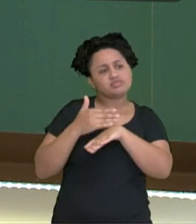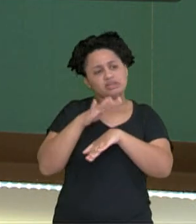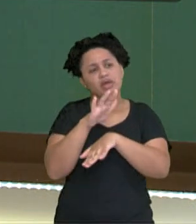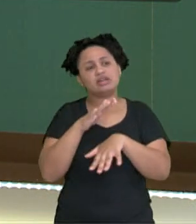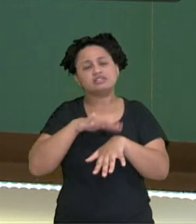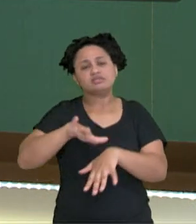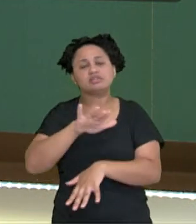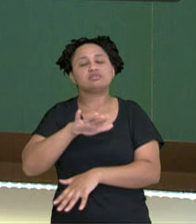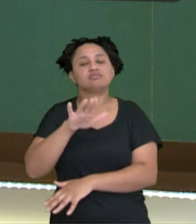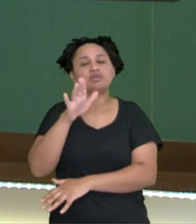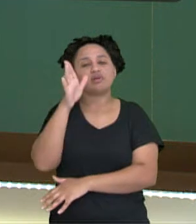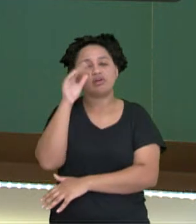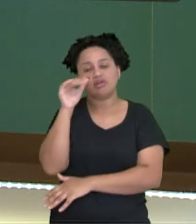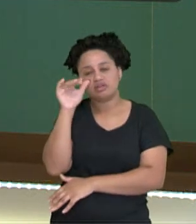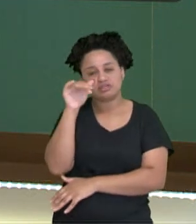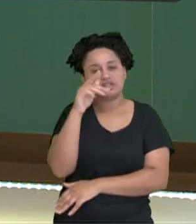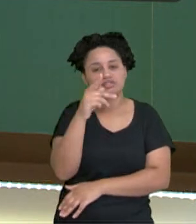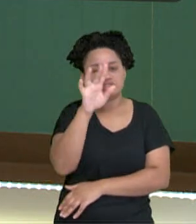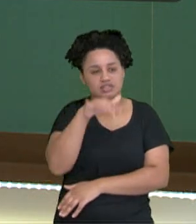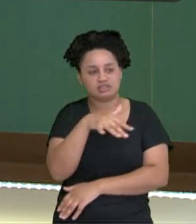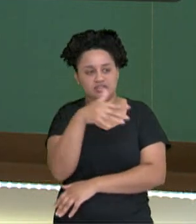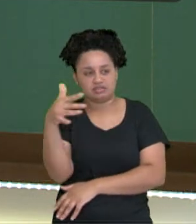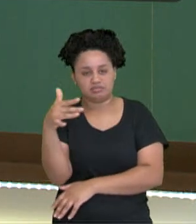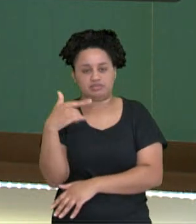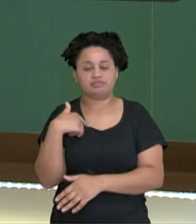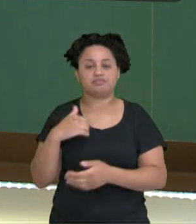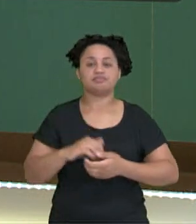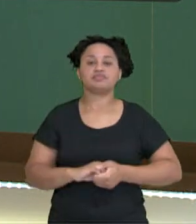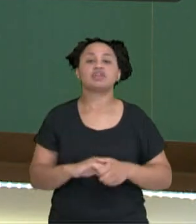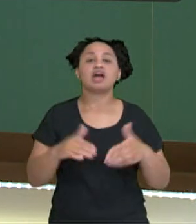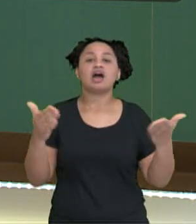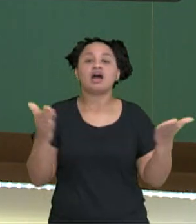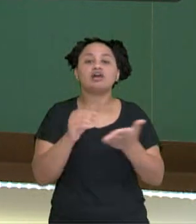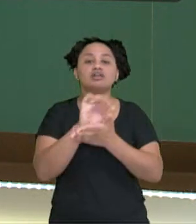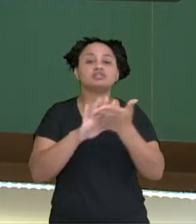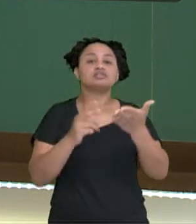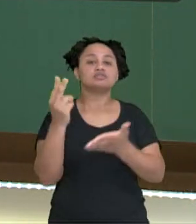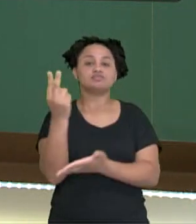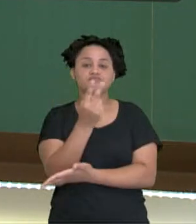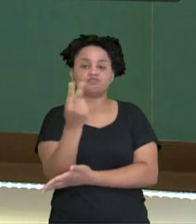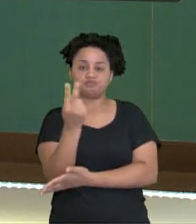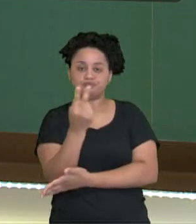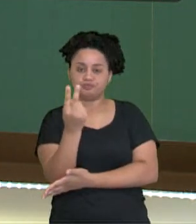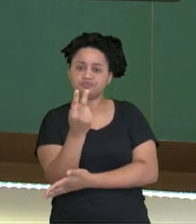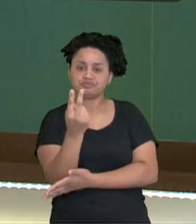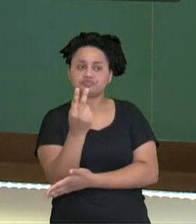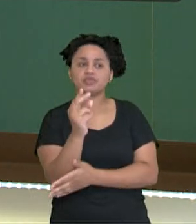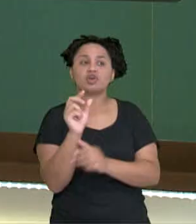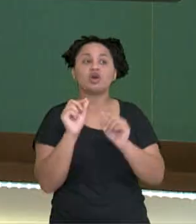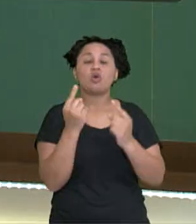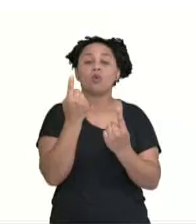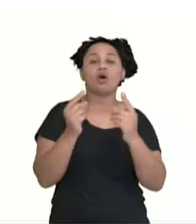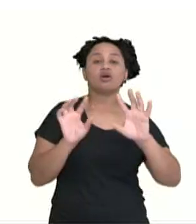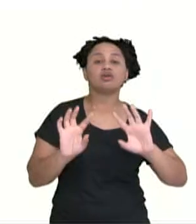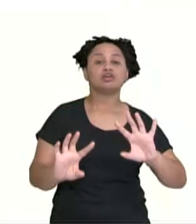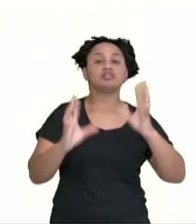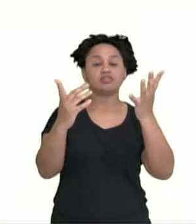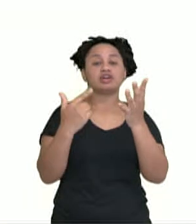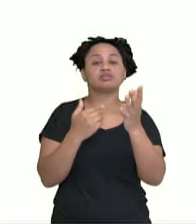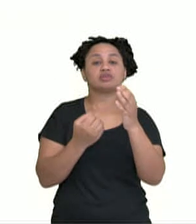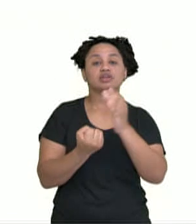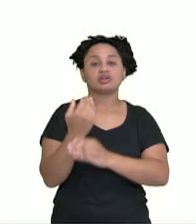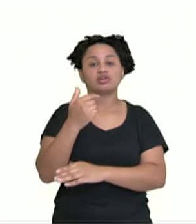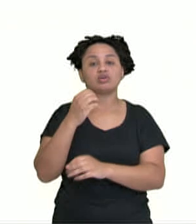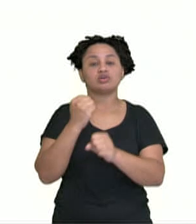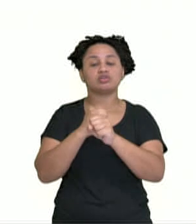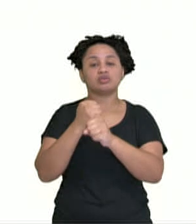mais para uma curiosidade nossa. Segundo exercício, então, que evento criado na década de